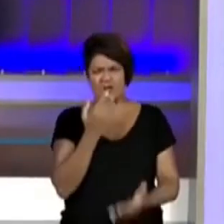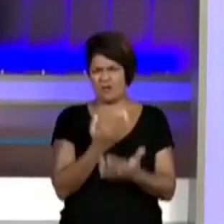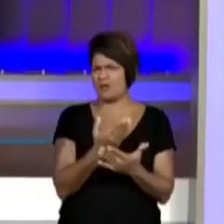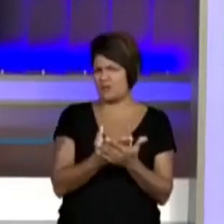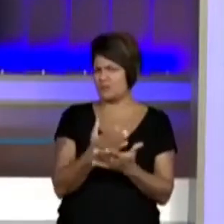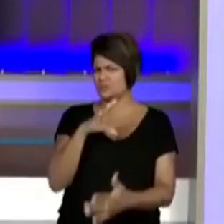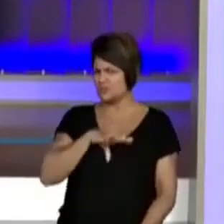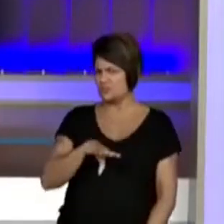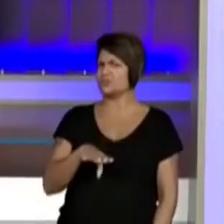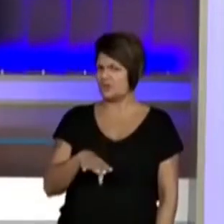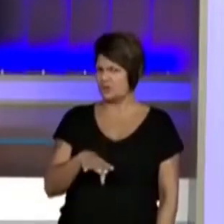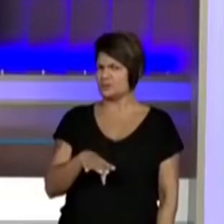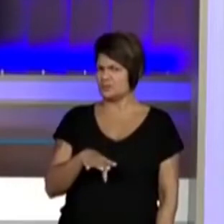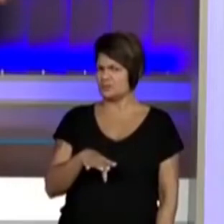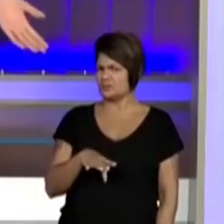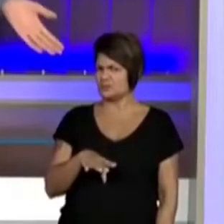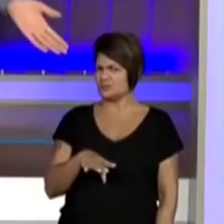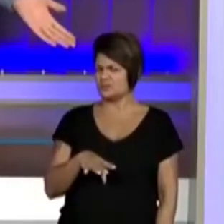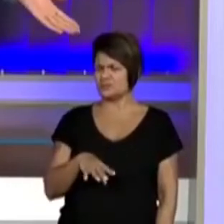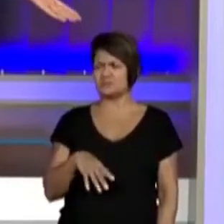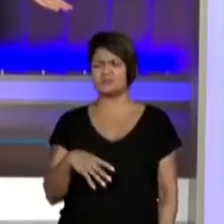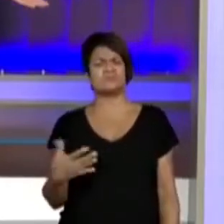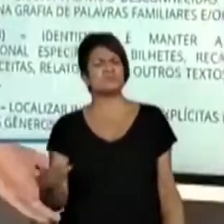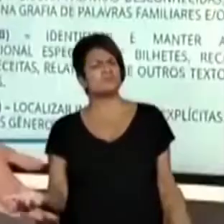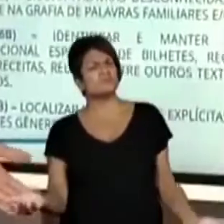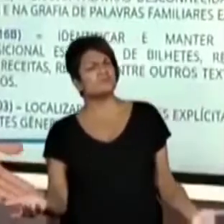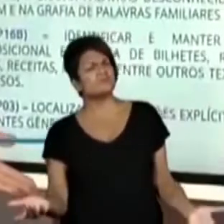língua portuguesa